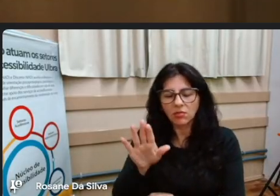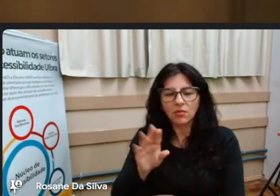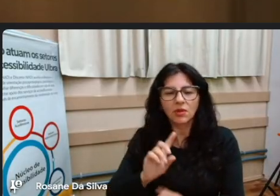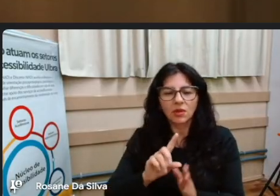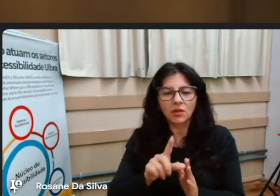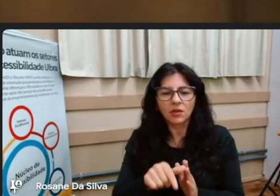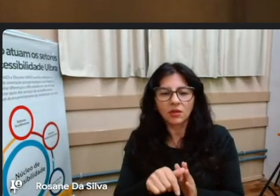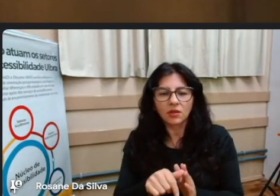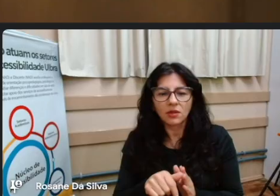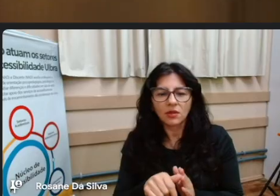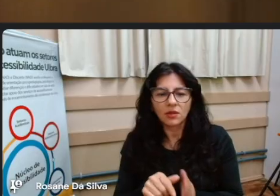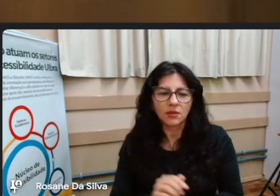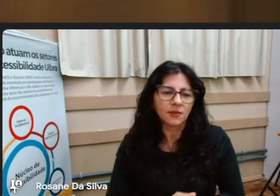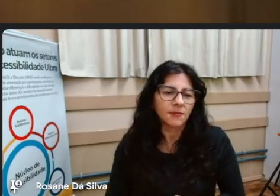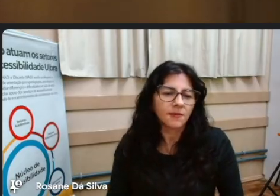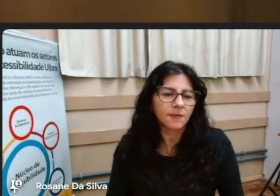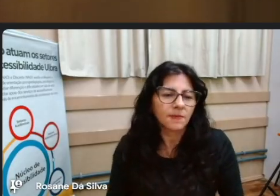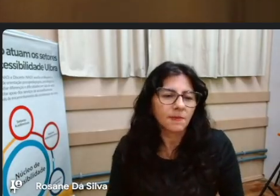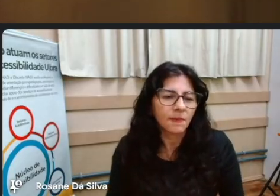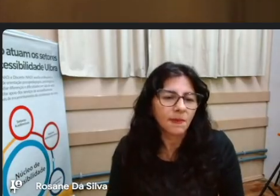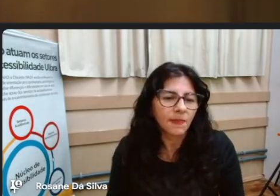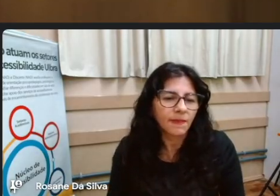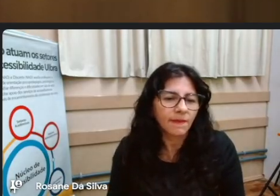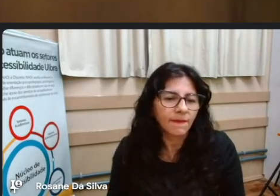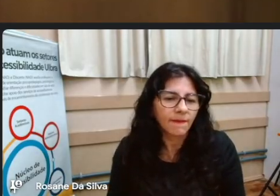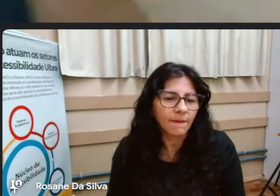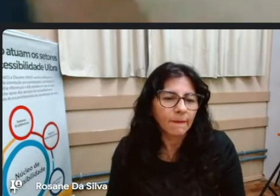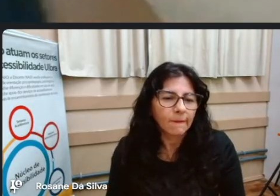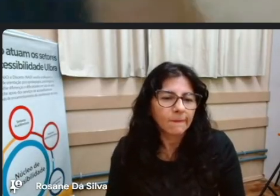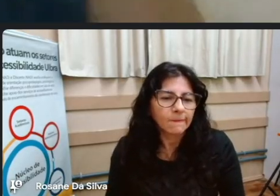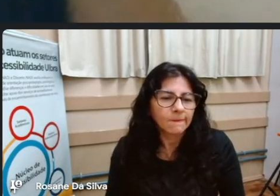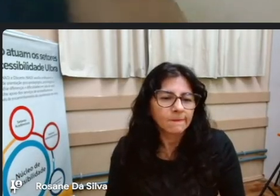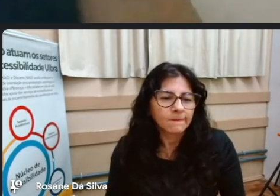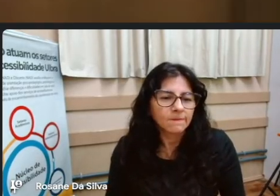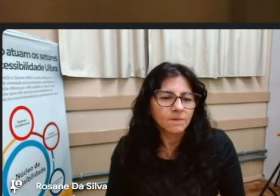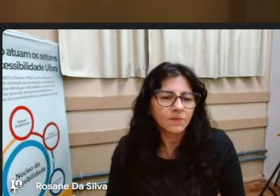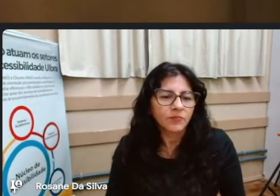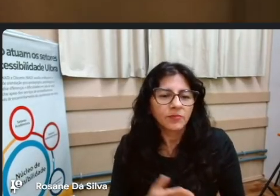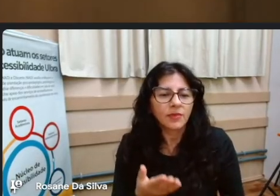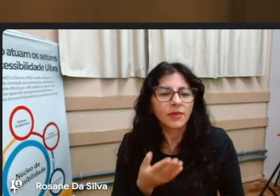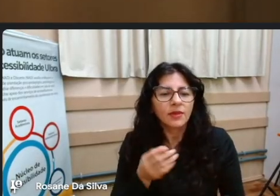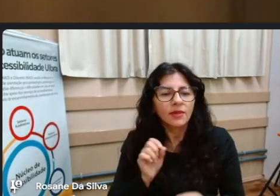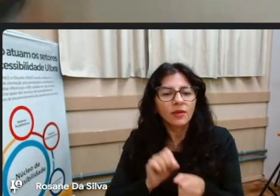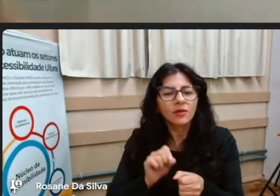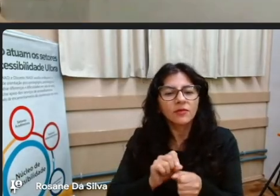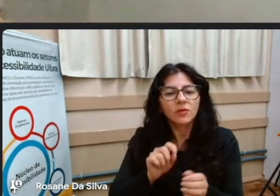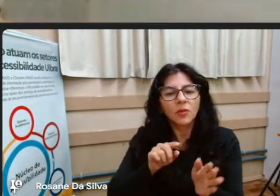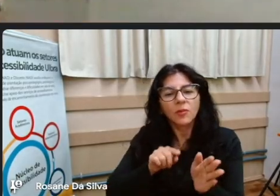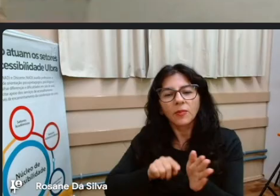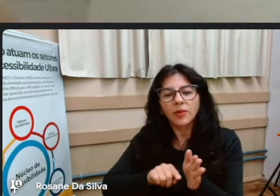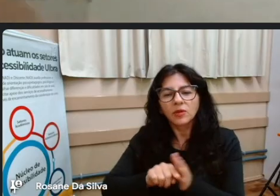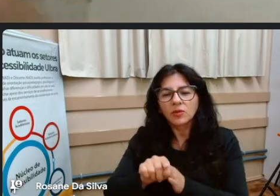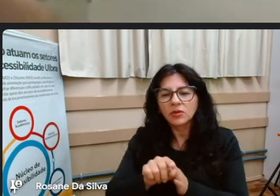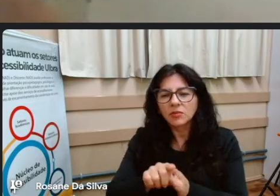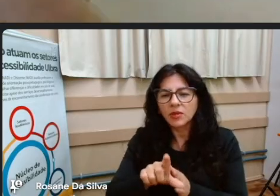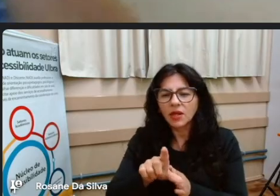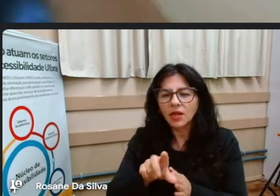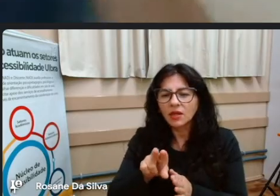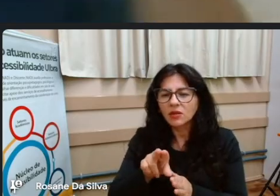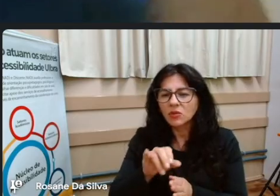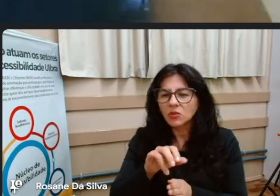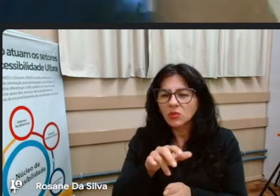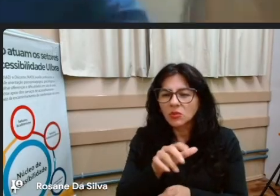que está com a mão levantada e depois já questão aqui queria fazer uma pergunta